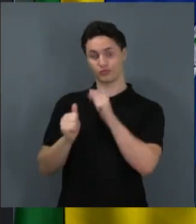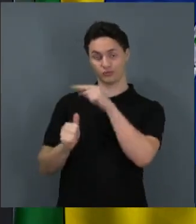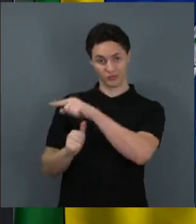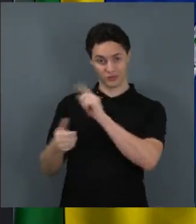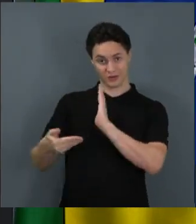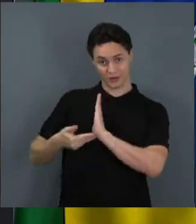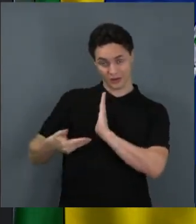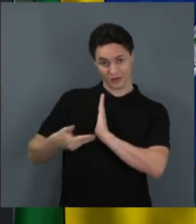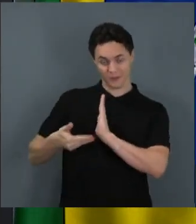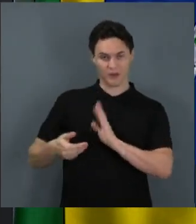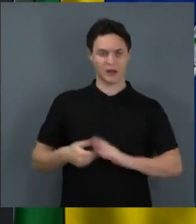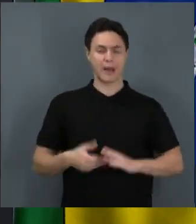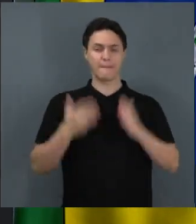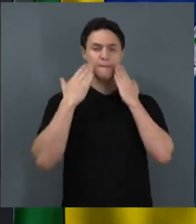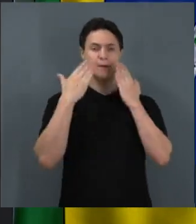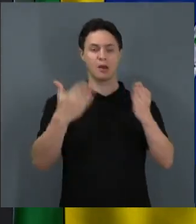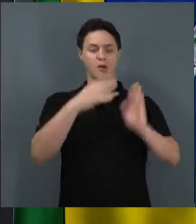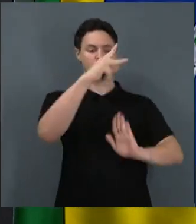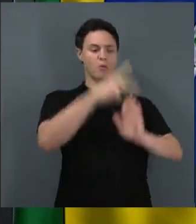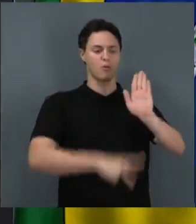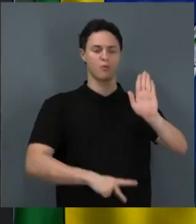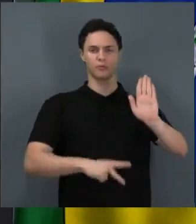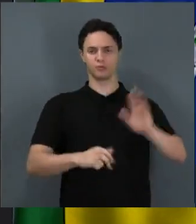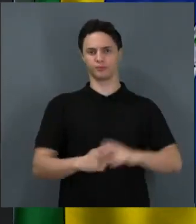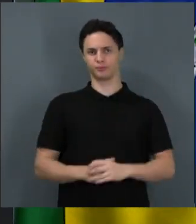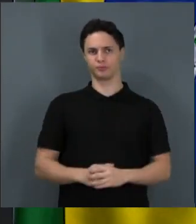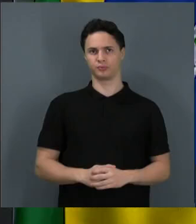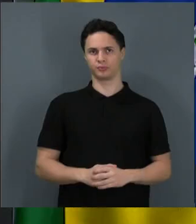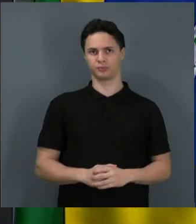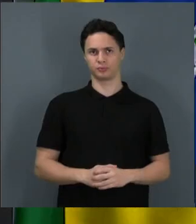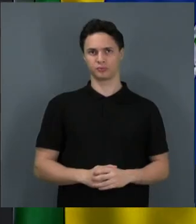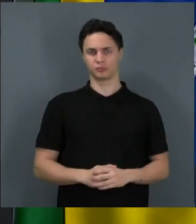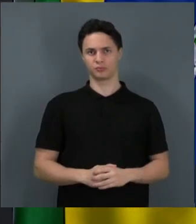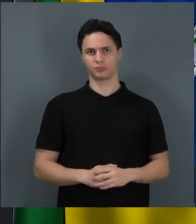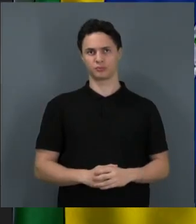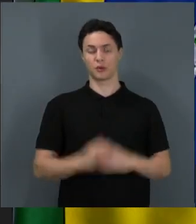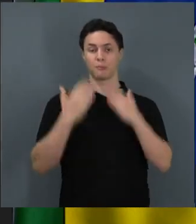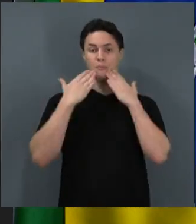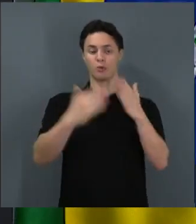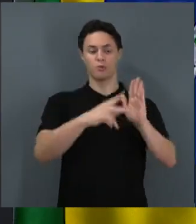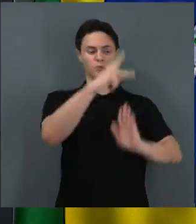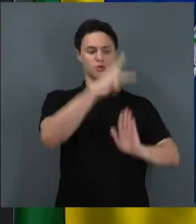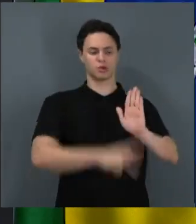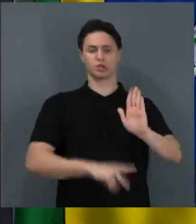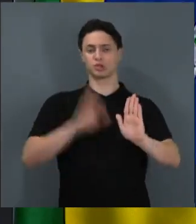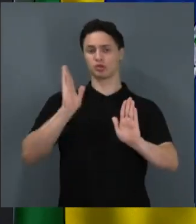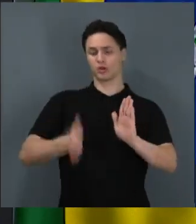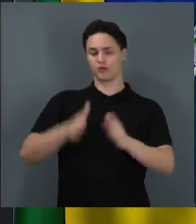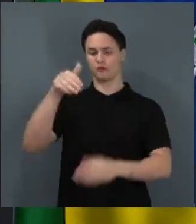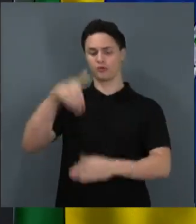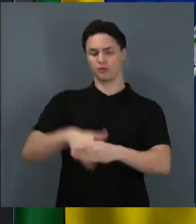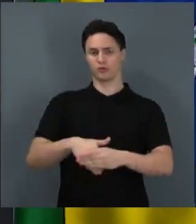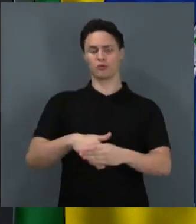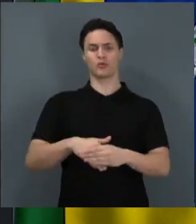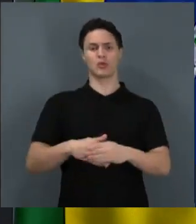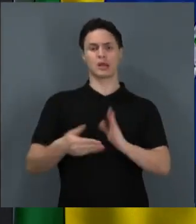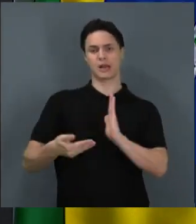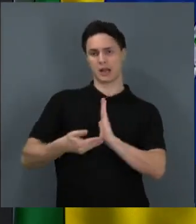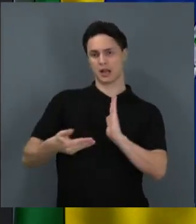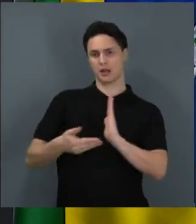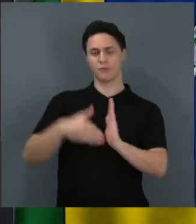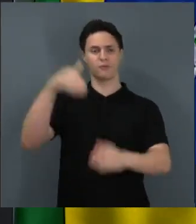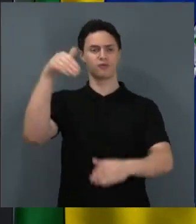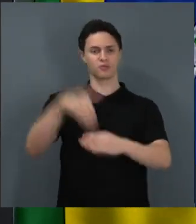federal, apresentou um projeto que foi votado pela Câmara dos Deputados, votado pelo